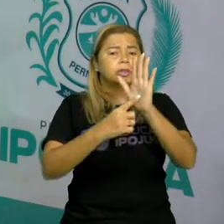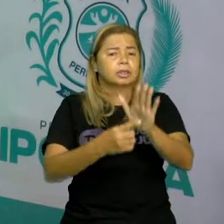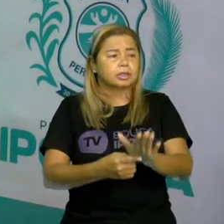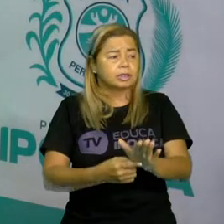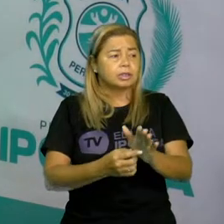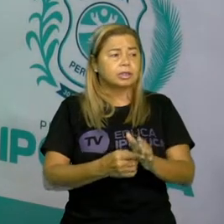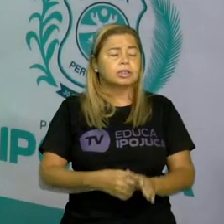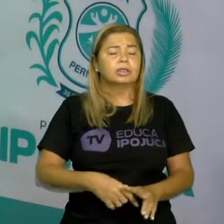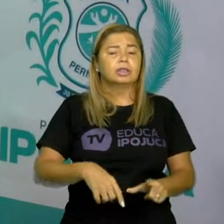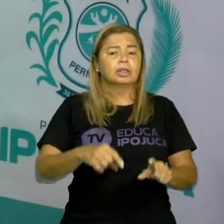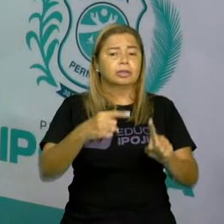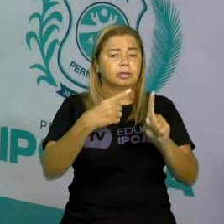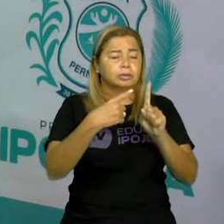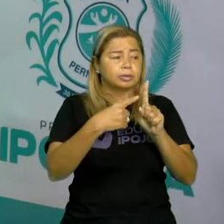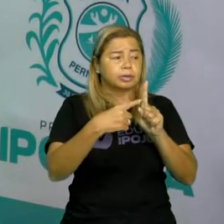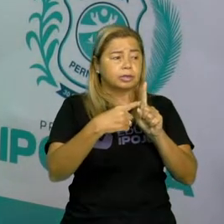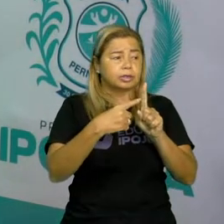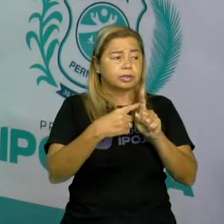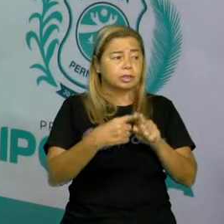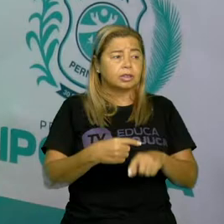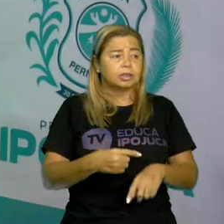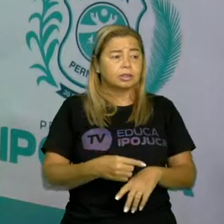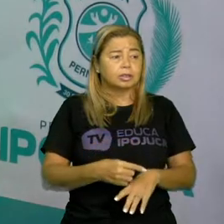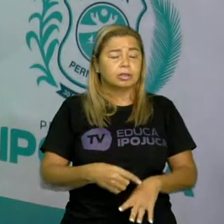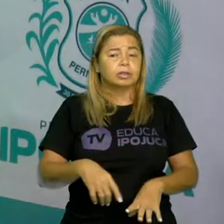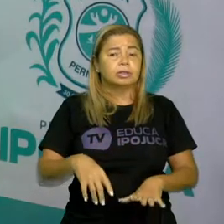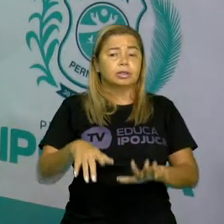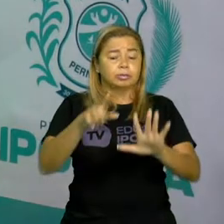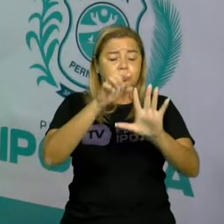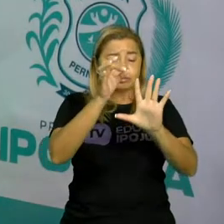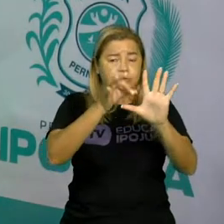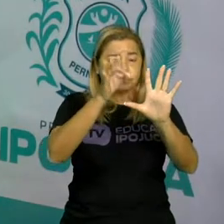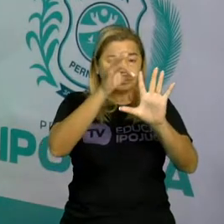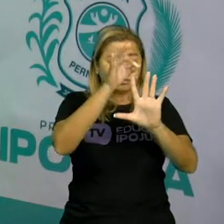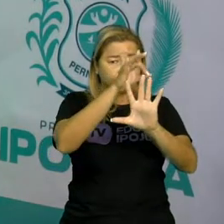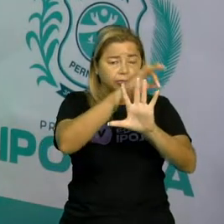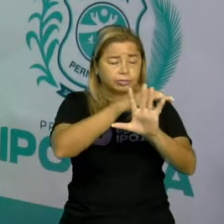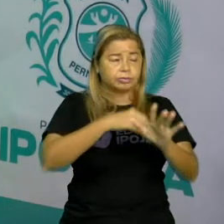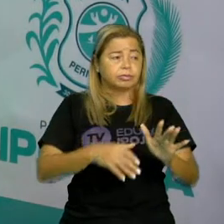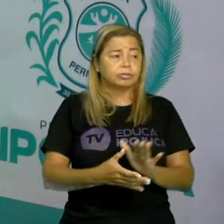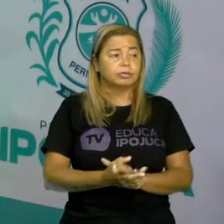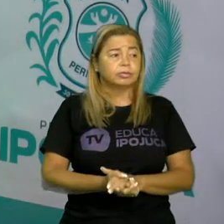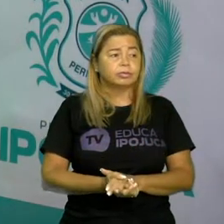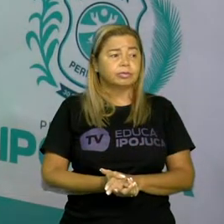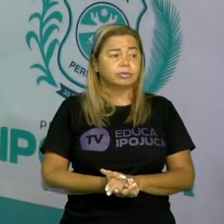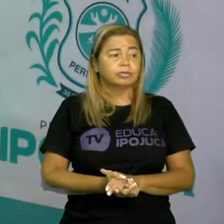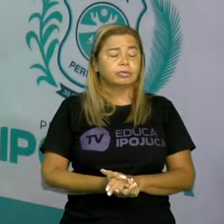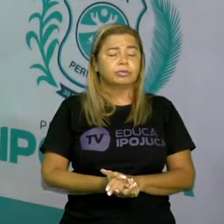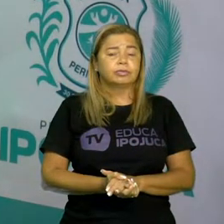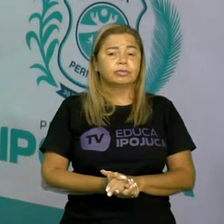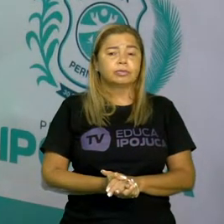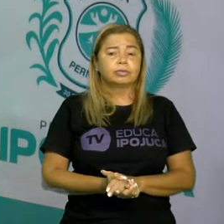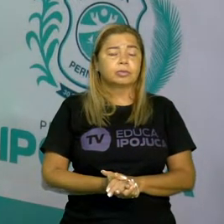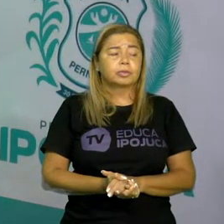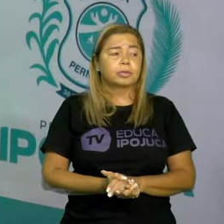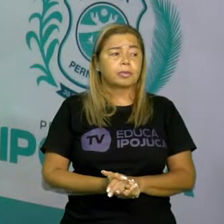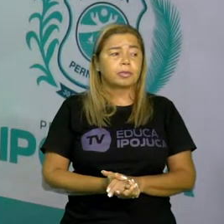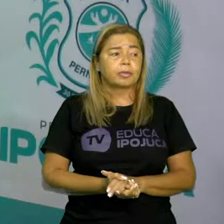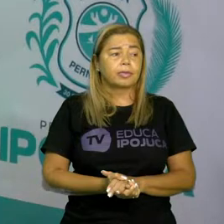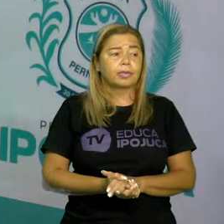aqui na unidade, ó, desculpa, no ábaco de pinos.